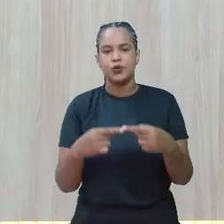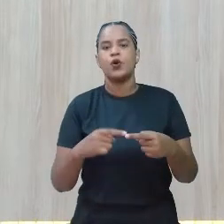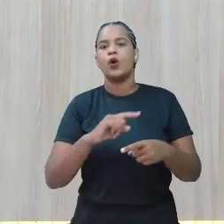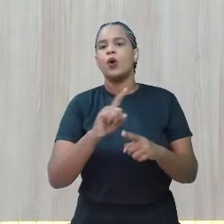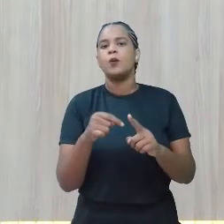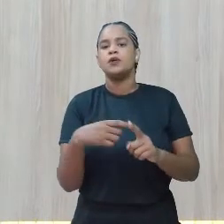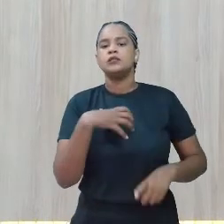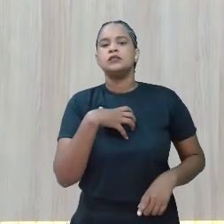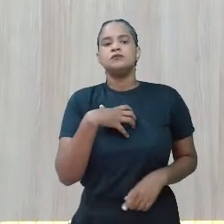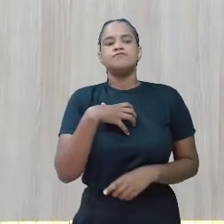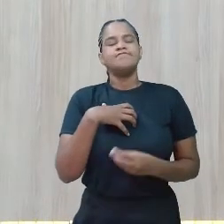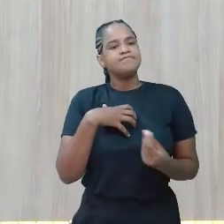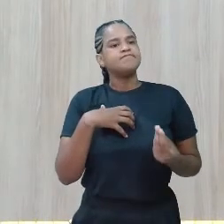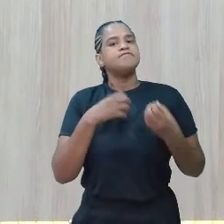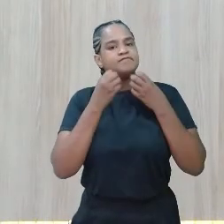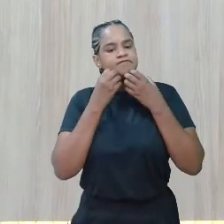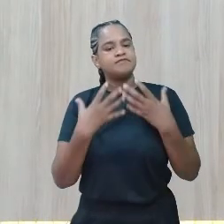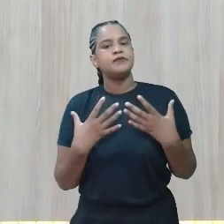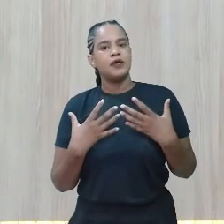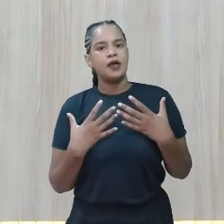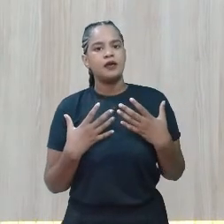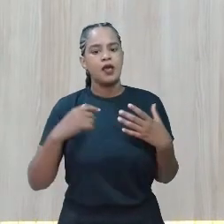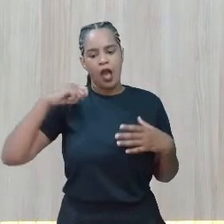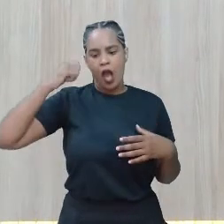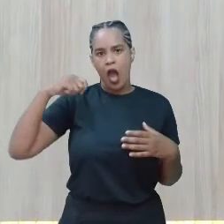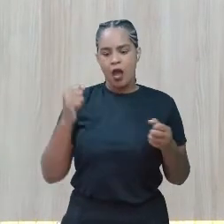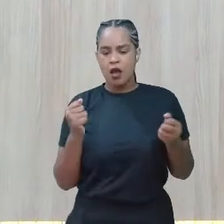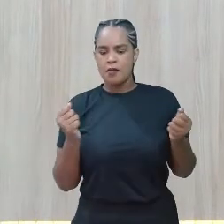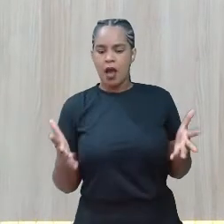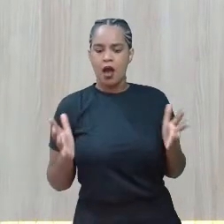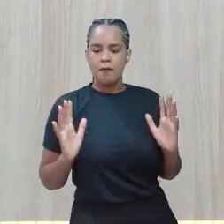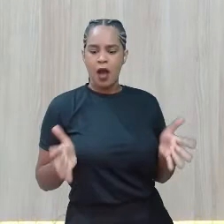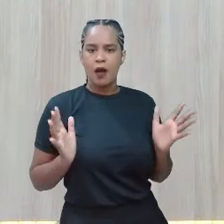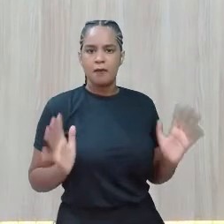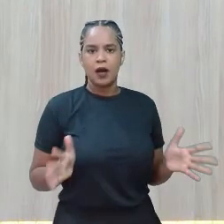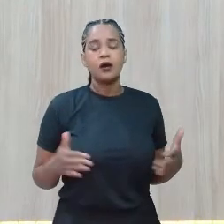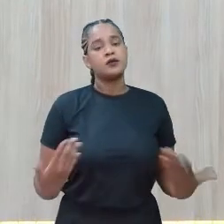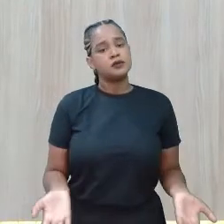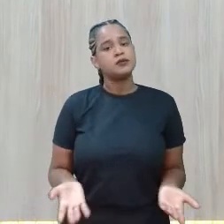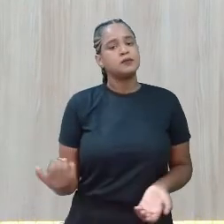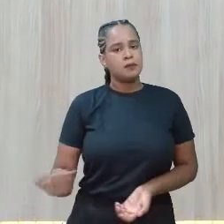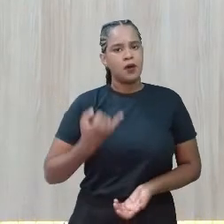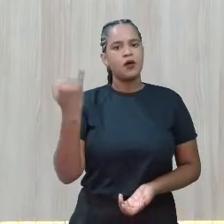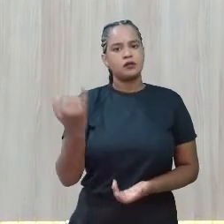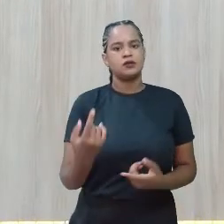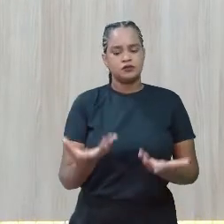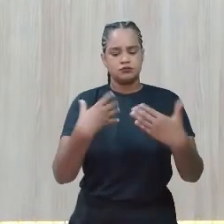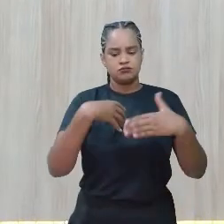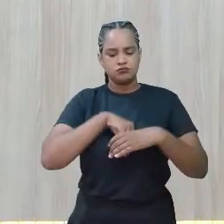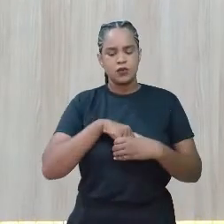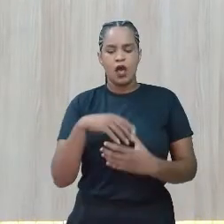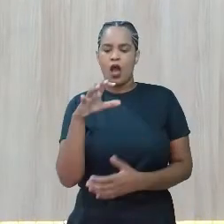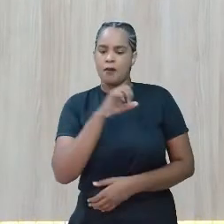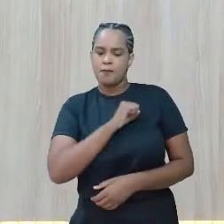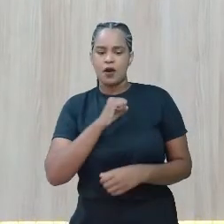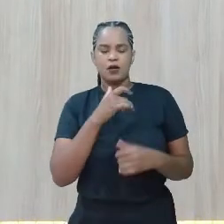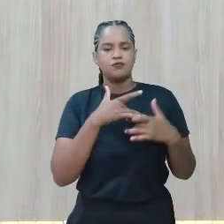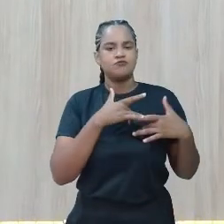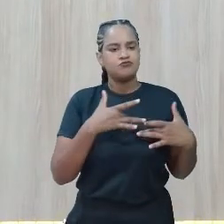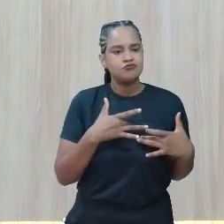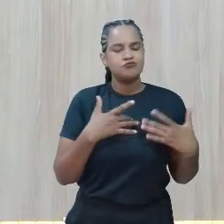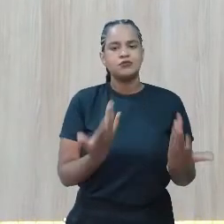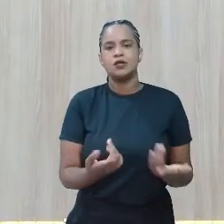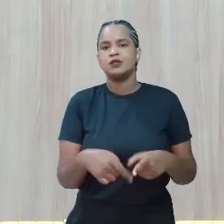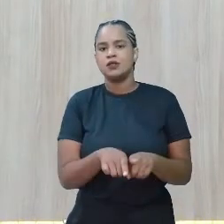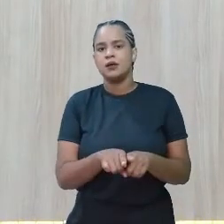sentir bem no papel que vai desempenhar. Isso é importante, não é? Amor, paixão, habilidade